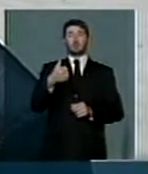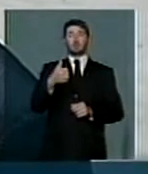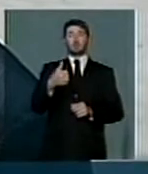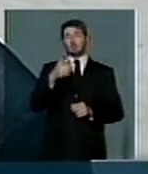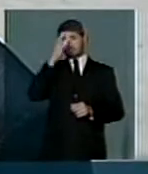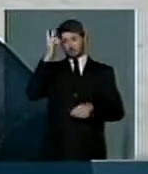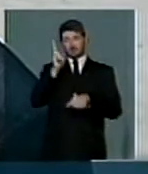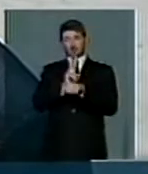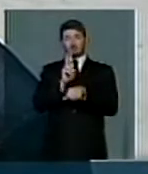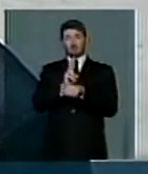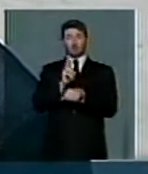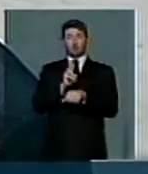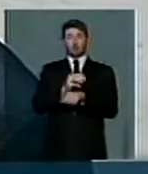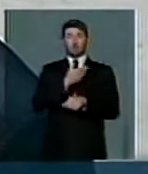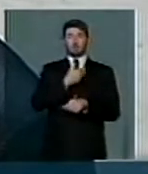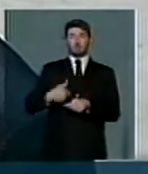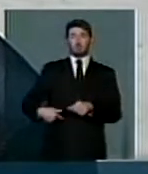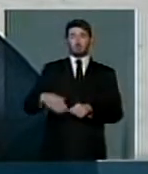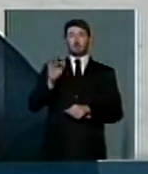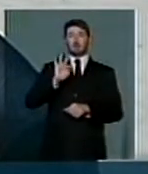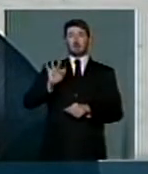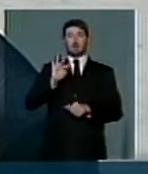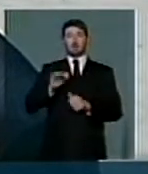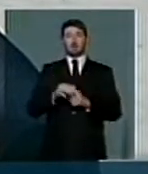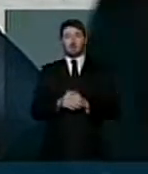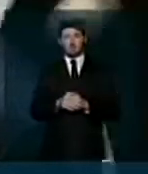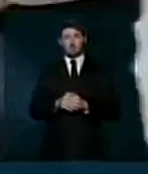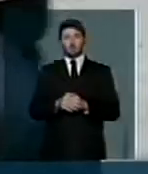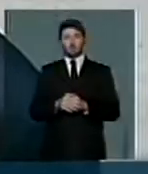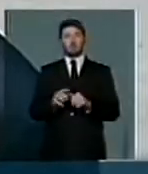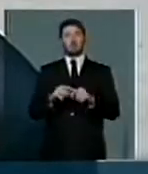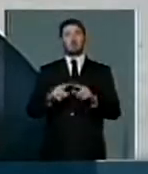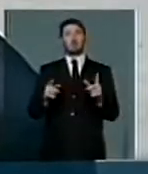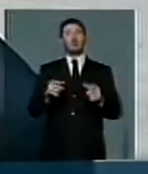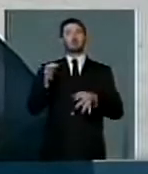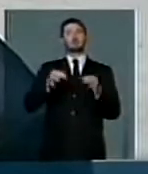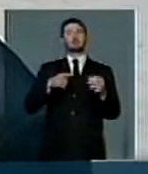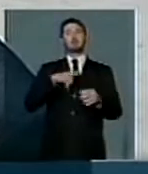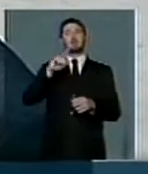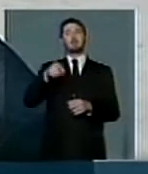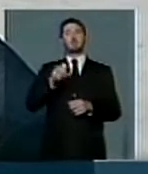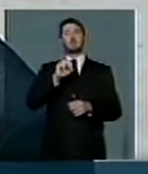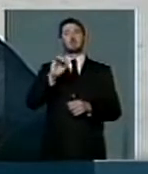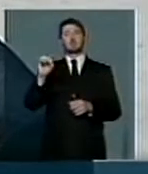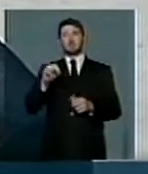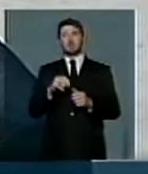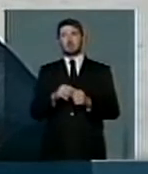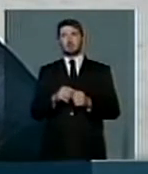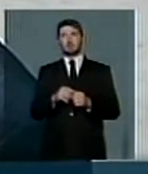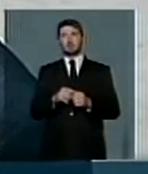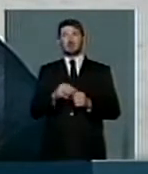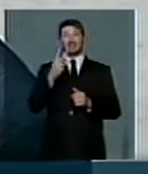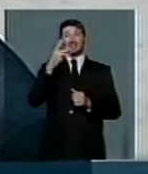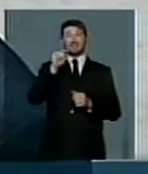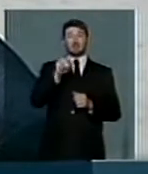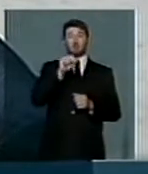federais, enquanto a Justiça Federal tem 1.800 juízes, 3.600 juízes do